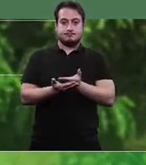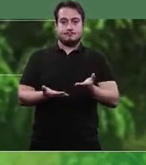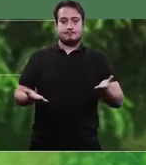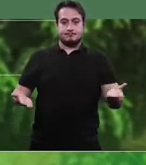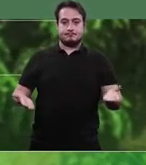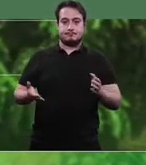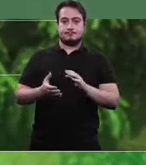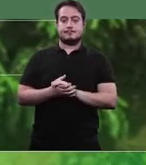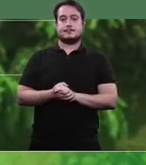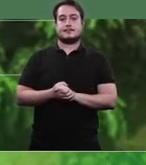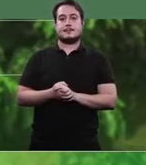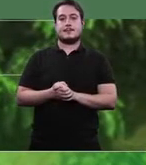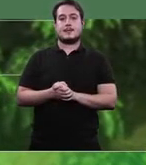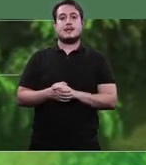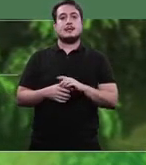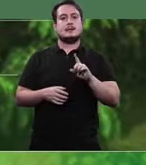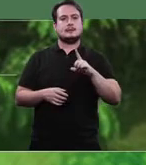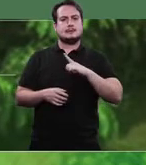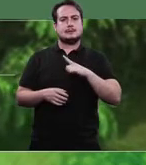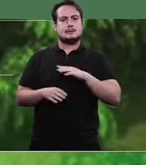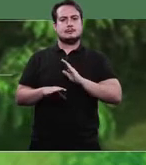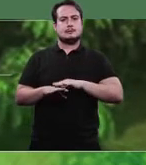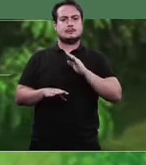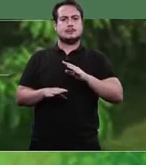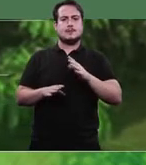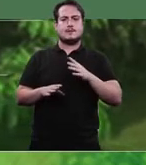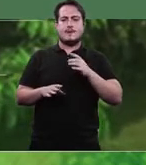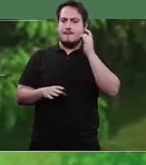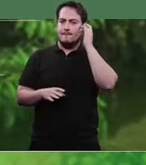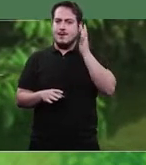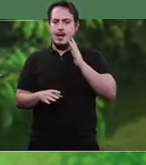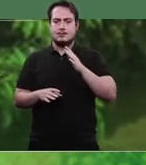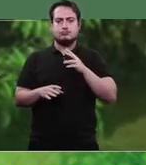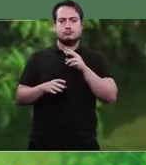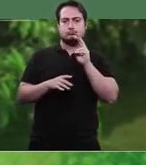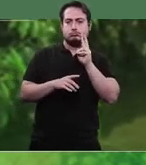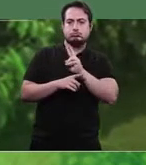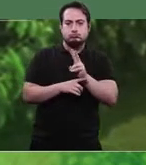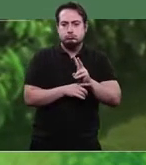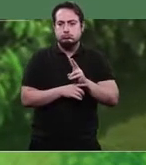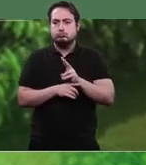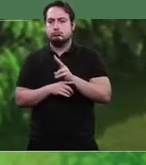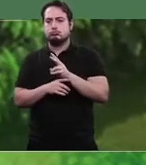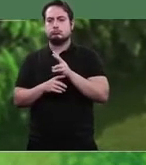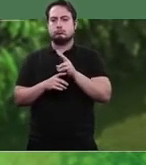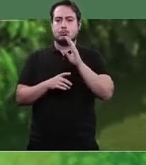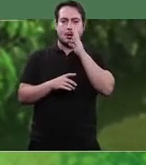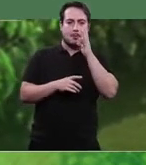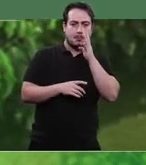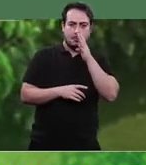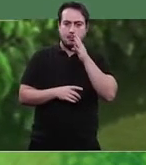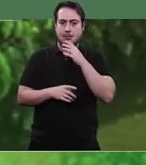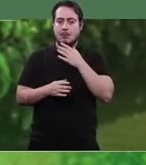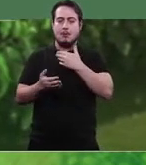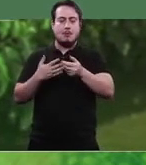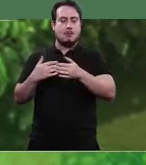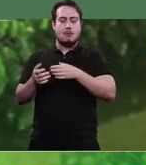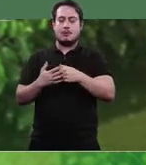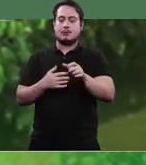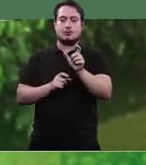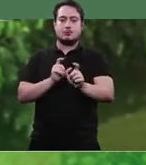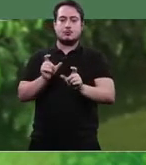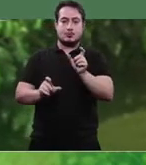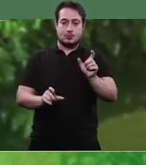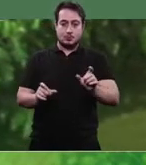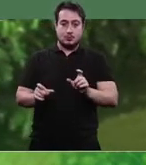@pexbrasil.com.br. Lá nessa ferramenta que é muito amigável, muito fácil de manusear, vocês podem, para qualquer tipo de produto que o